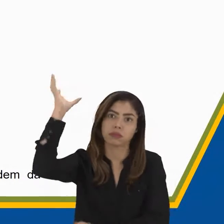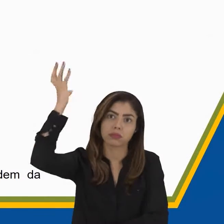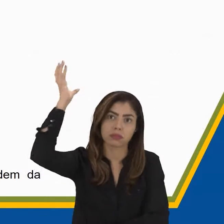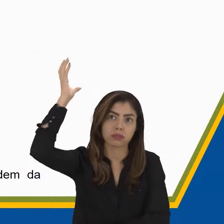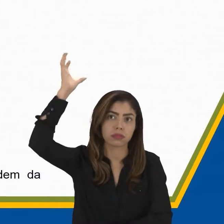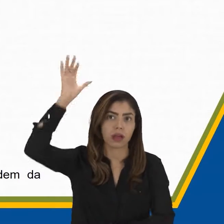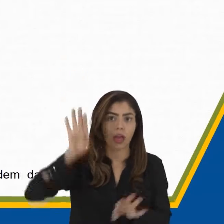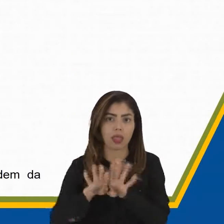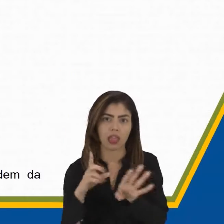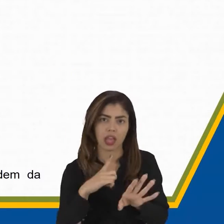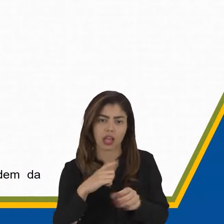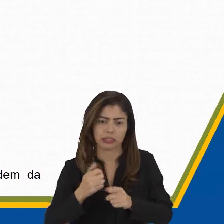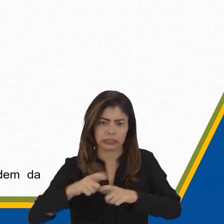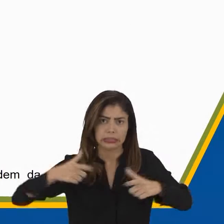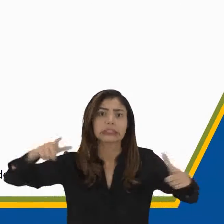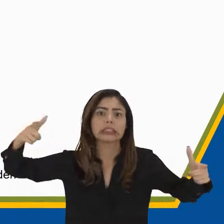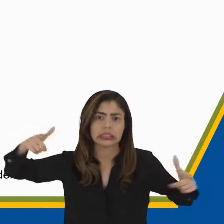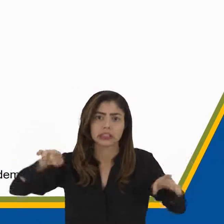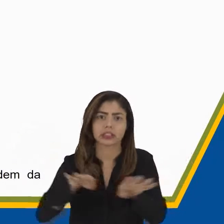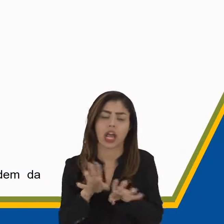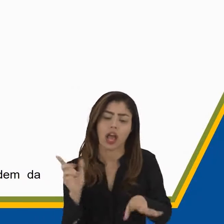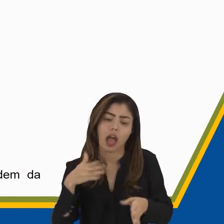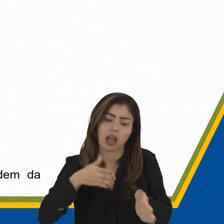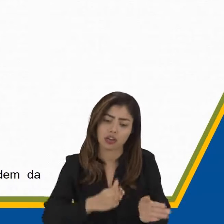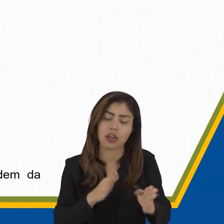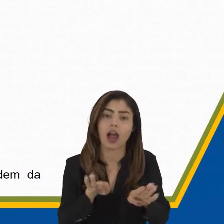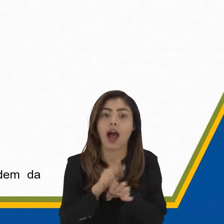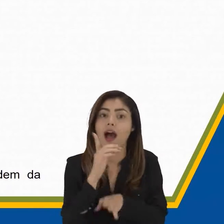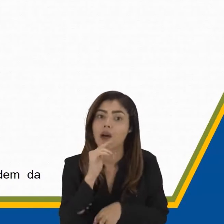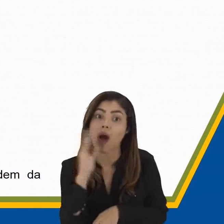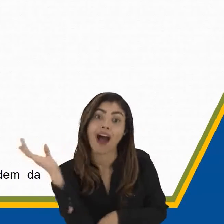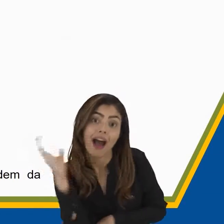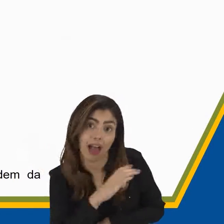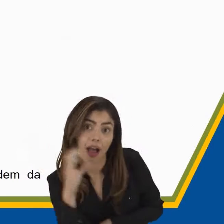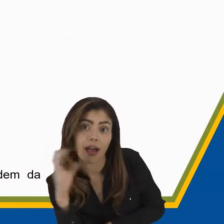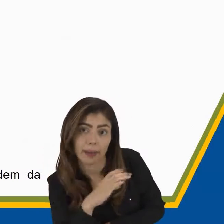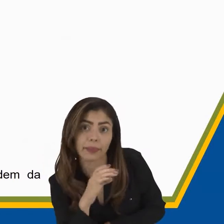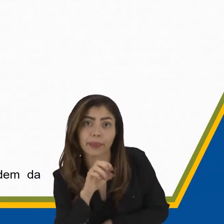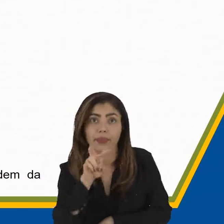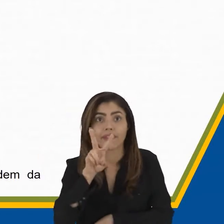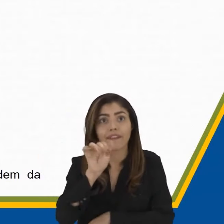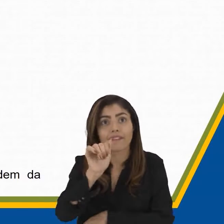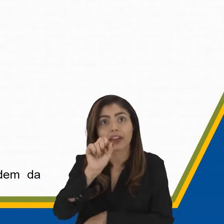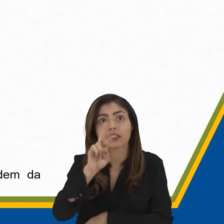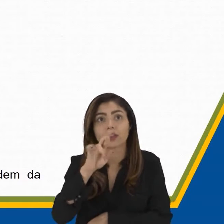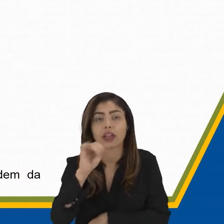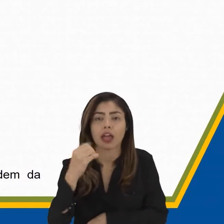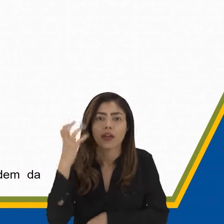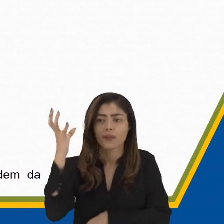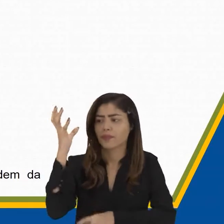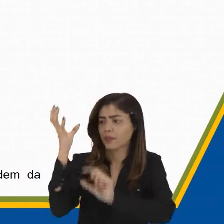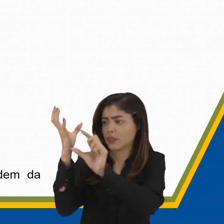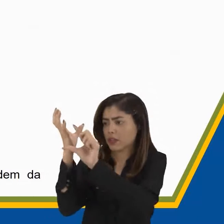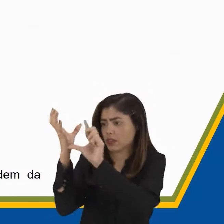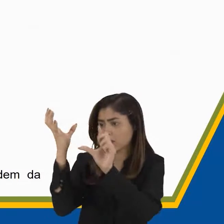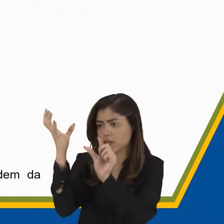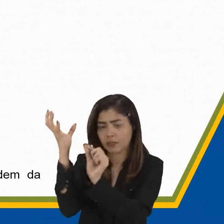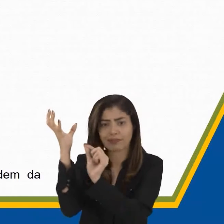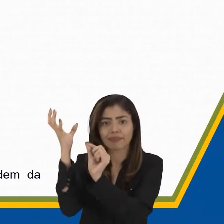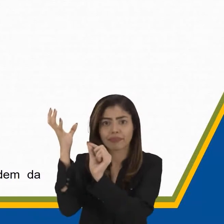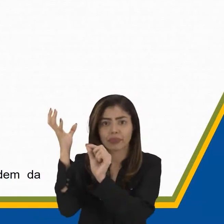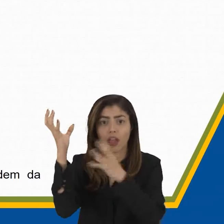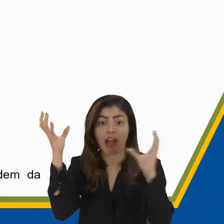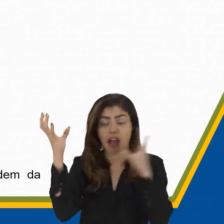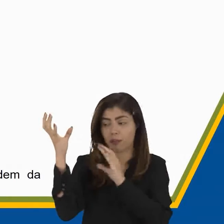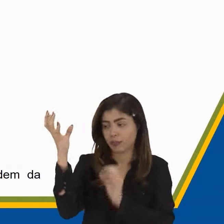condutores de seiva. Esses vasos vão fazer com que a água ela chegue mais rapidamente ali na ponta de uma folha, por exemplo, e isso vai fazer com que